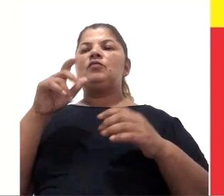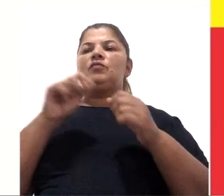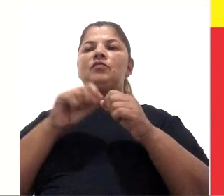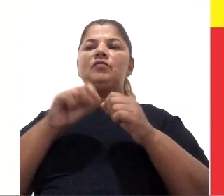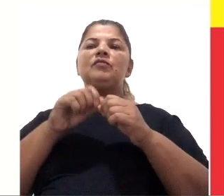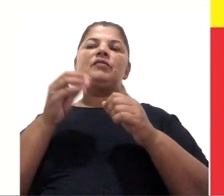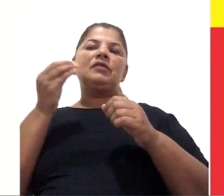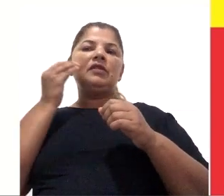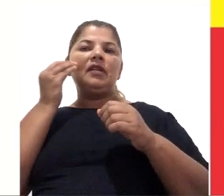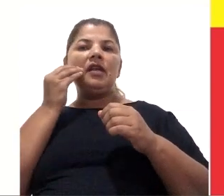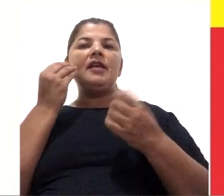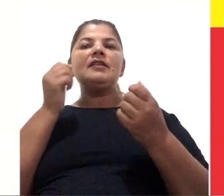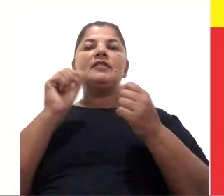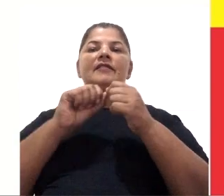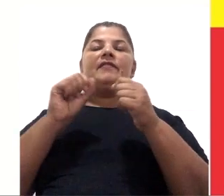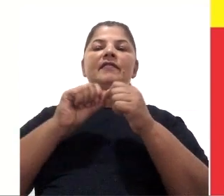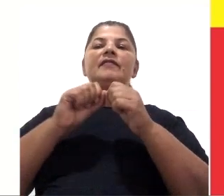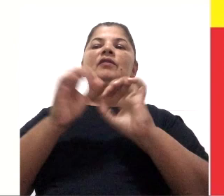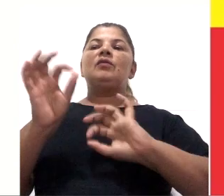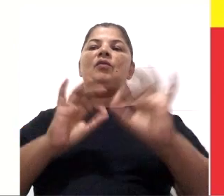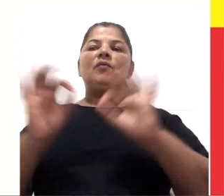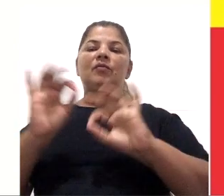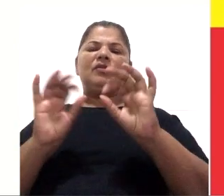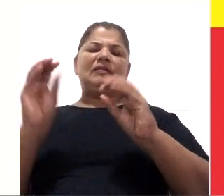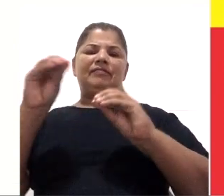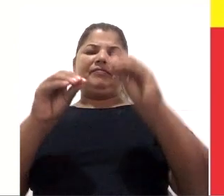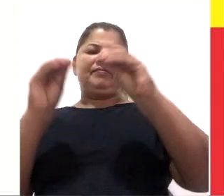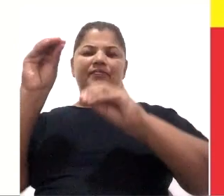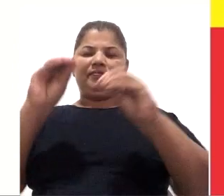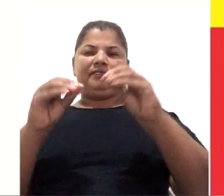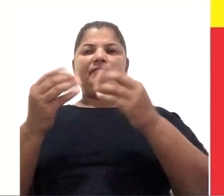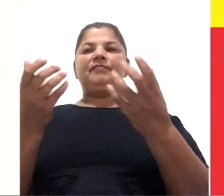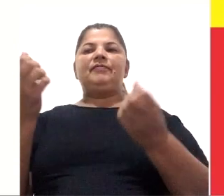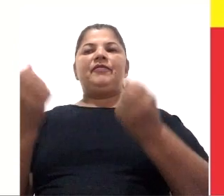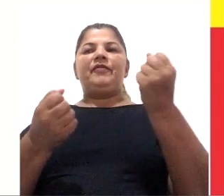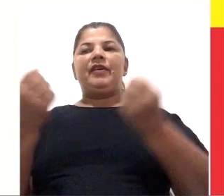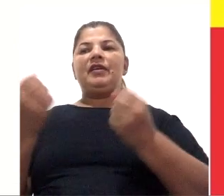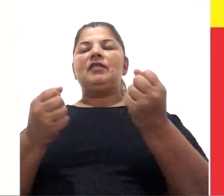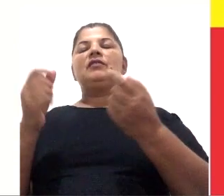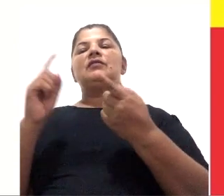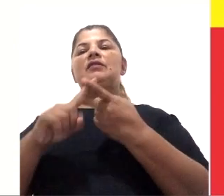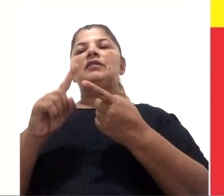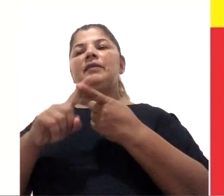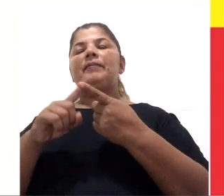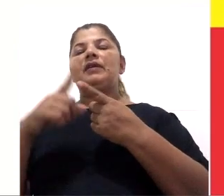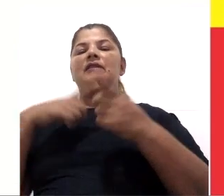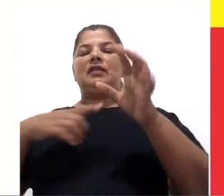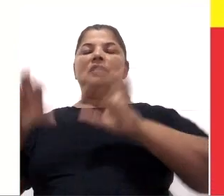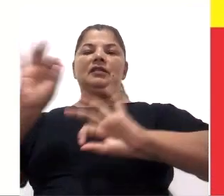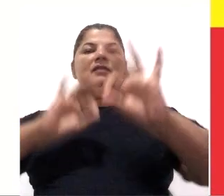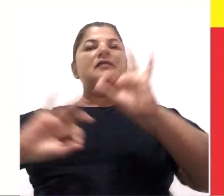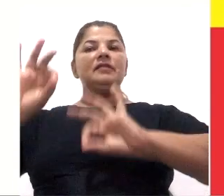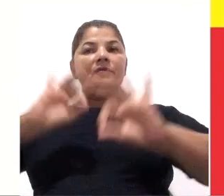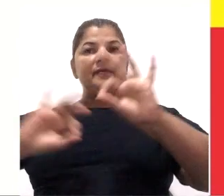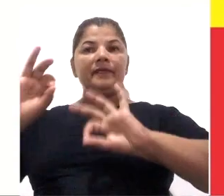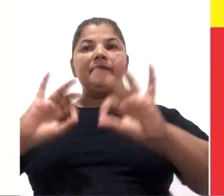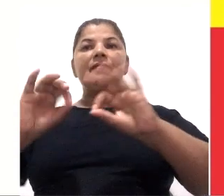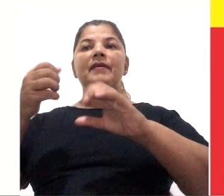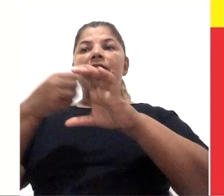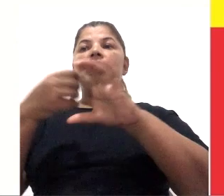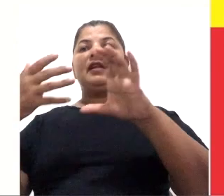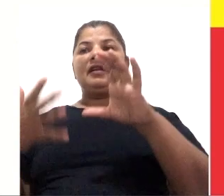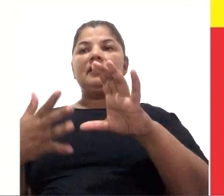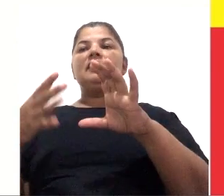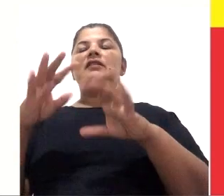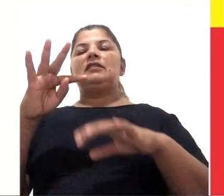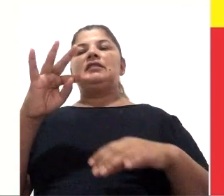Pessoas, homens testando, produzindo, montando esses veículos, tá? Mas também existe uma organização